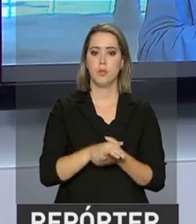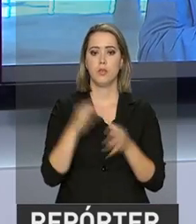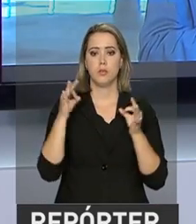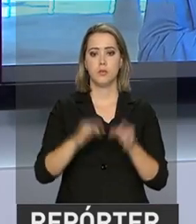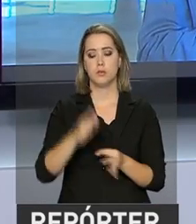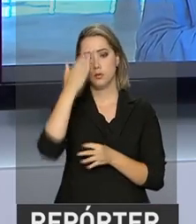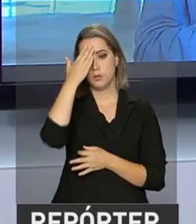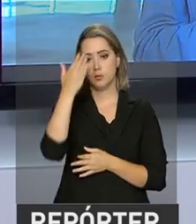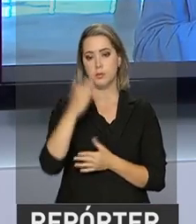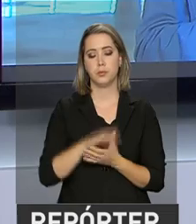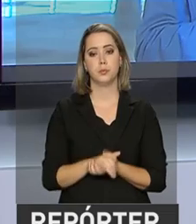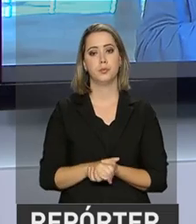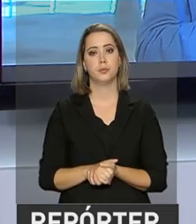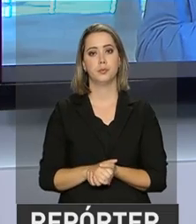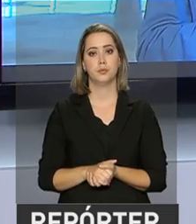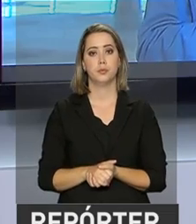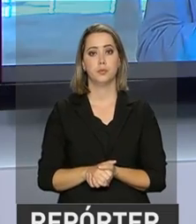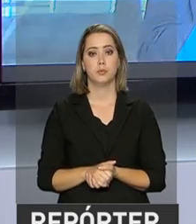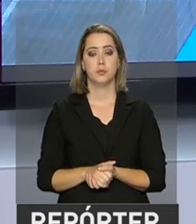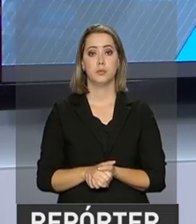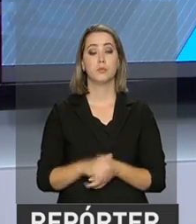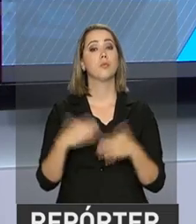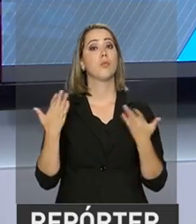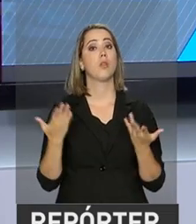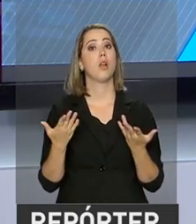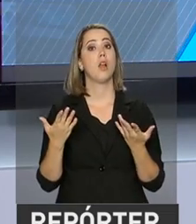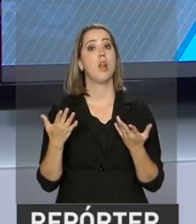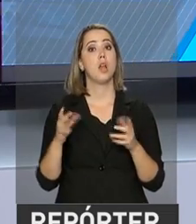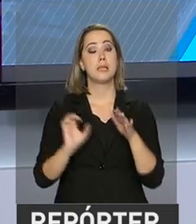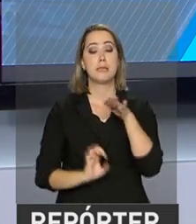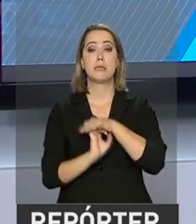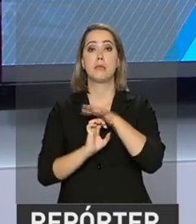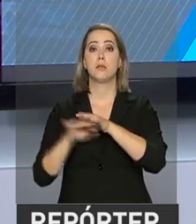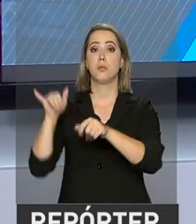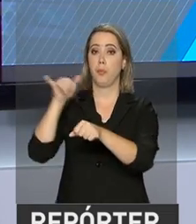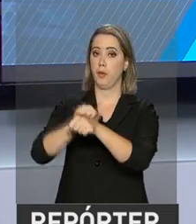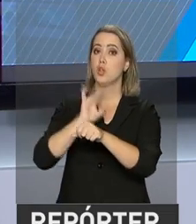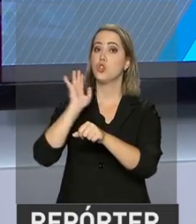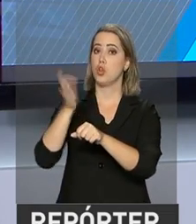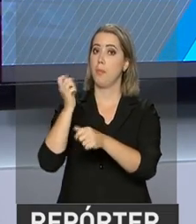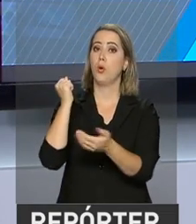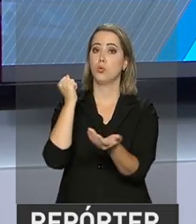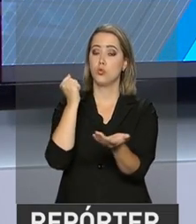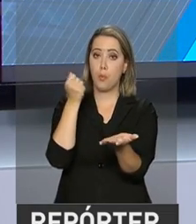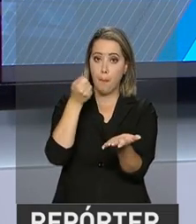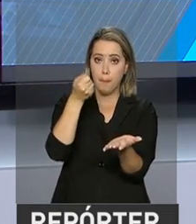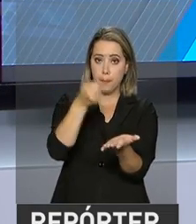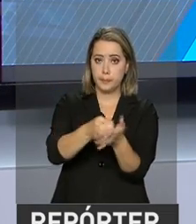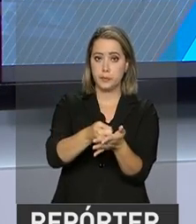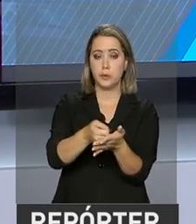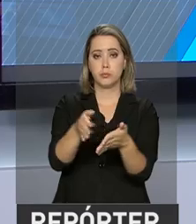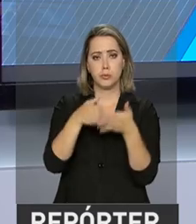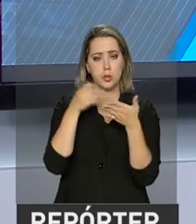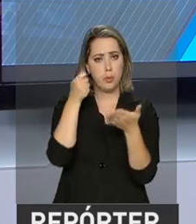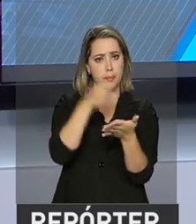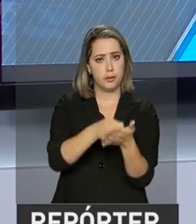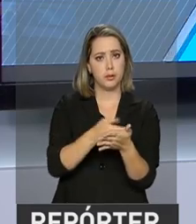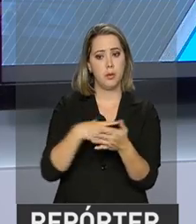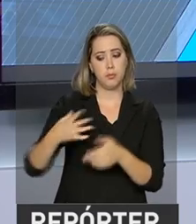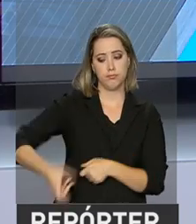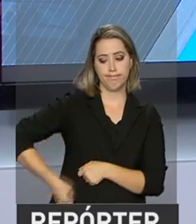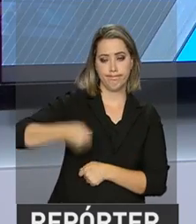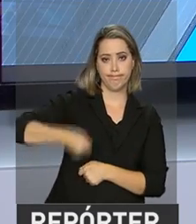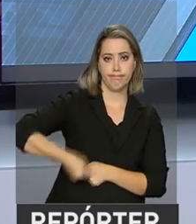obrigado pelas suas informações aí do Palácios plon alto e olha as companhias aéreas já podem cobrar pela bagagem despachada em